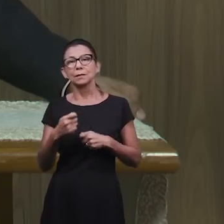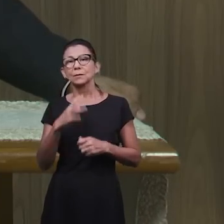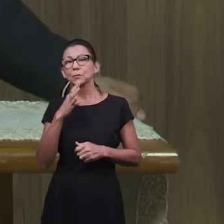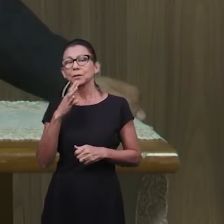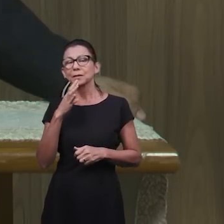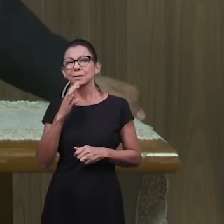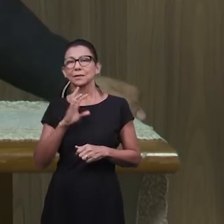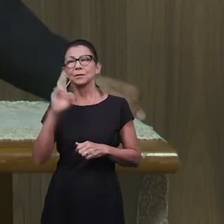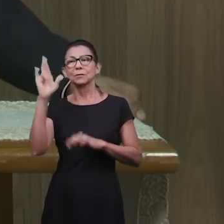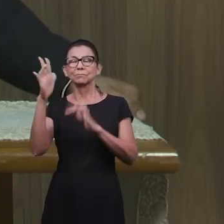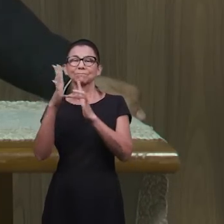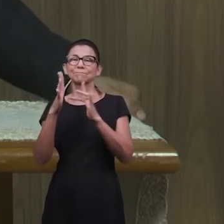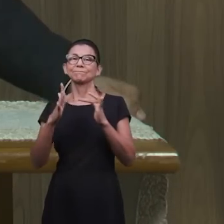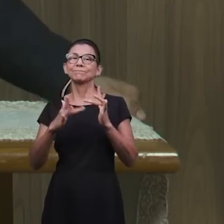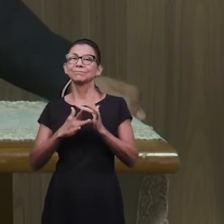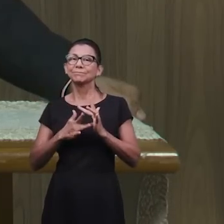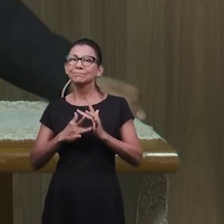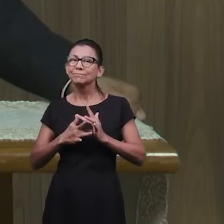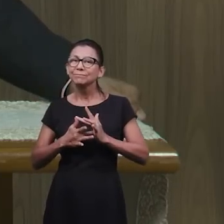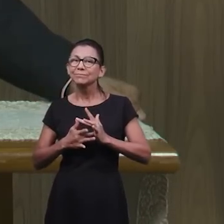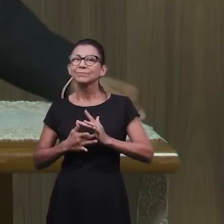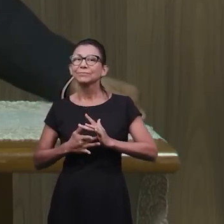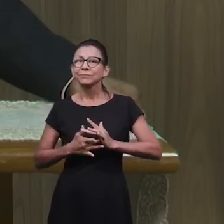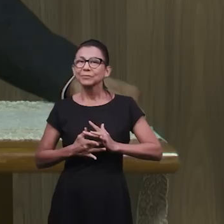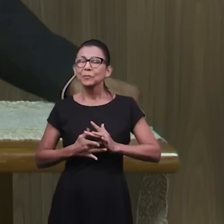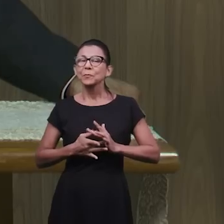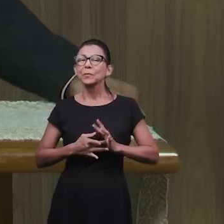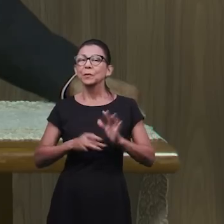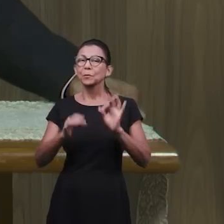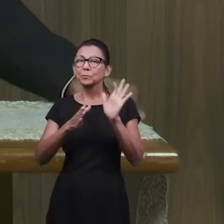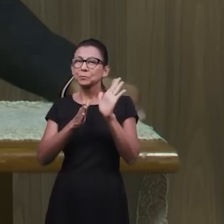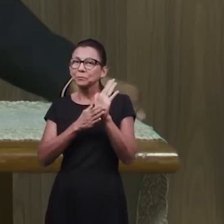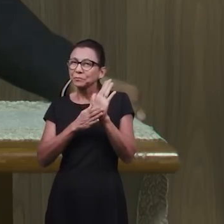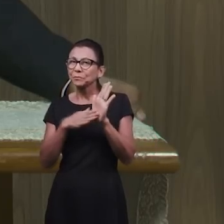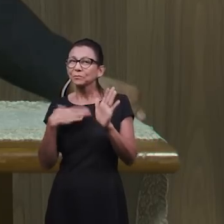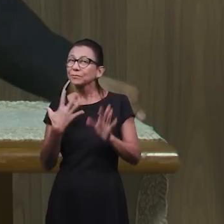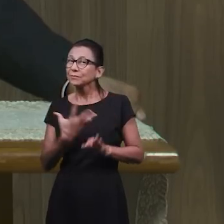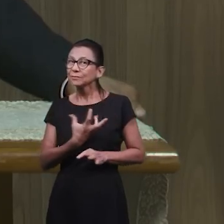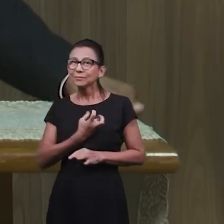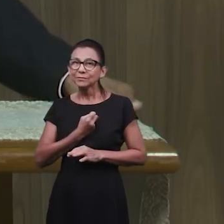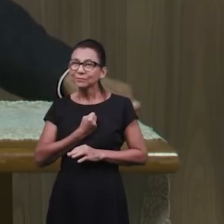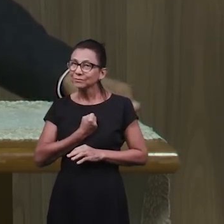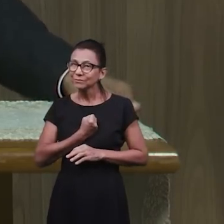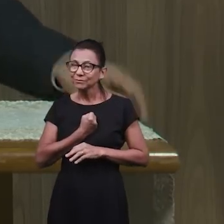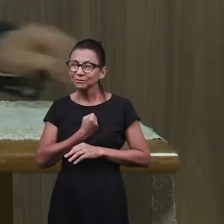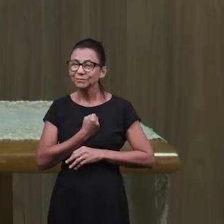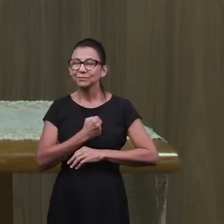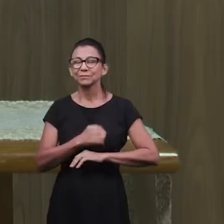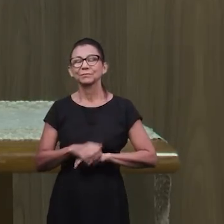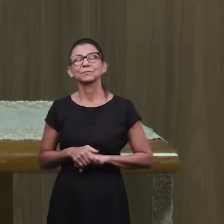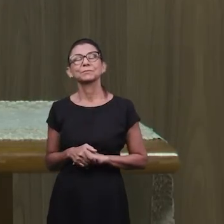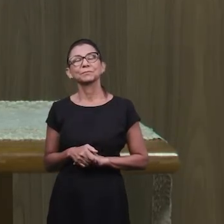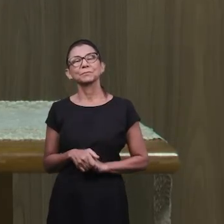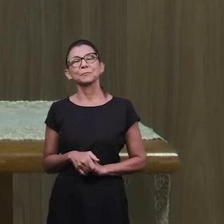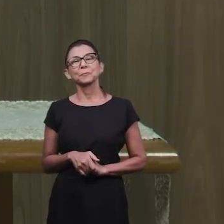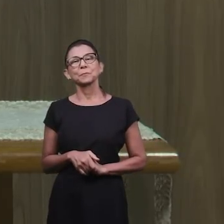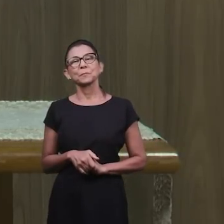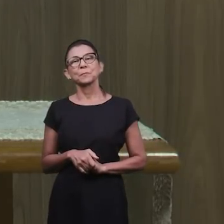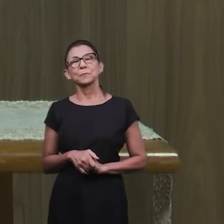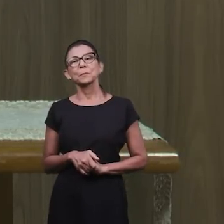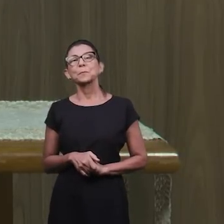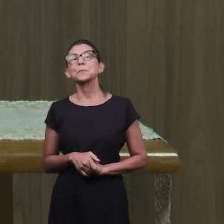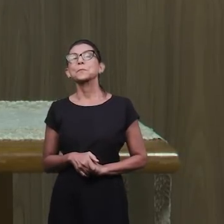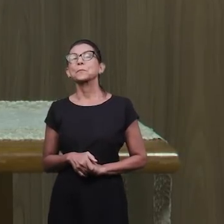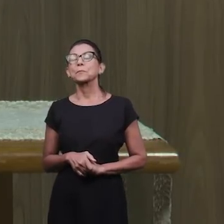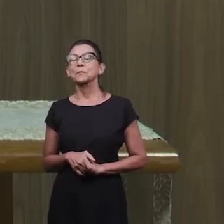vamos louvar ao Senhor, glorificando por esse momento aqui. Mas ainda durante esse louvor, Ele